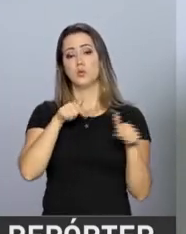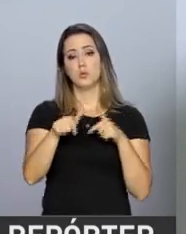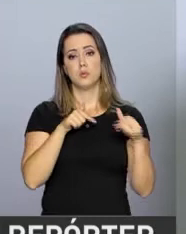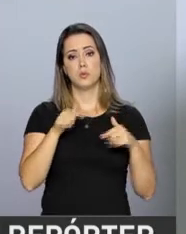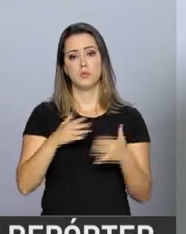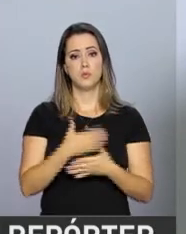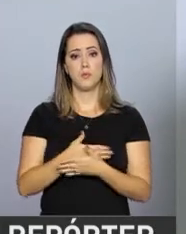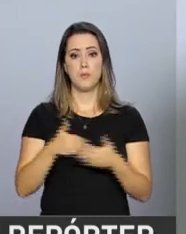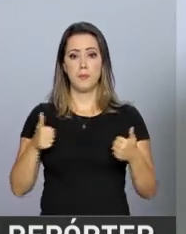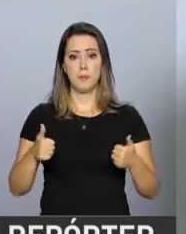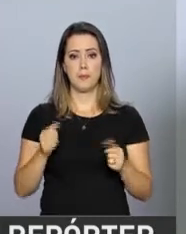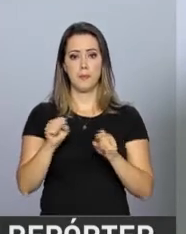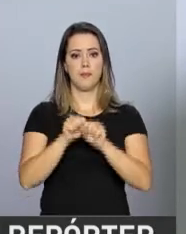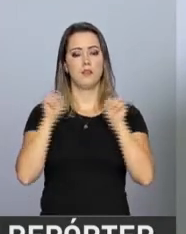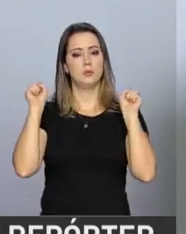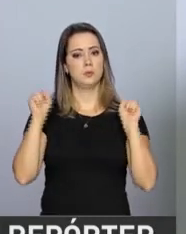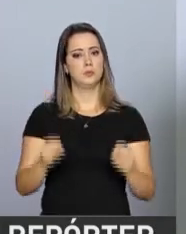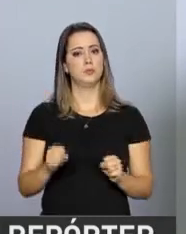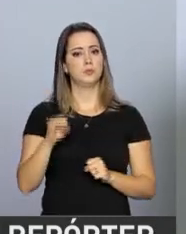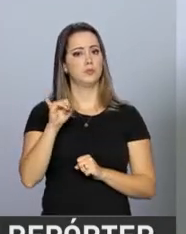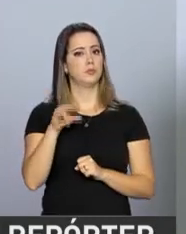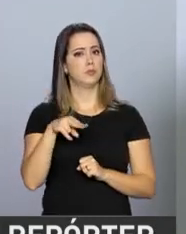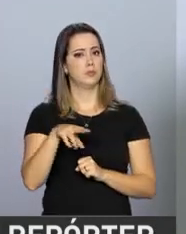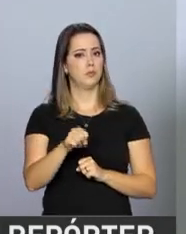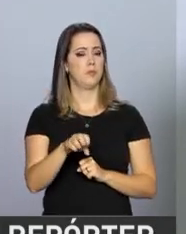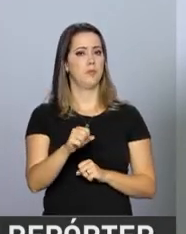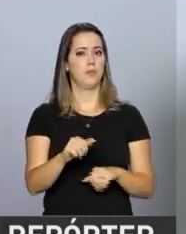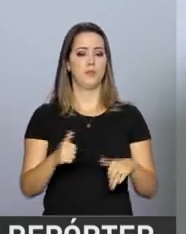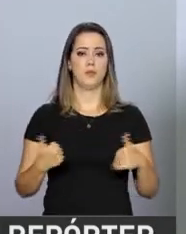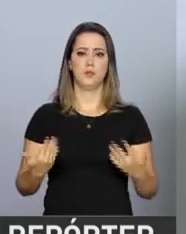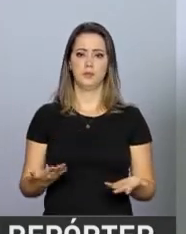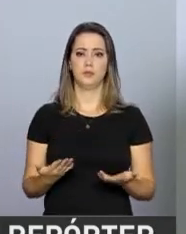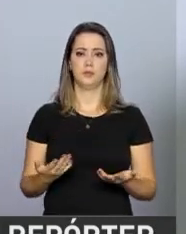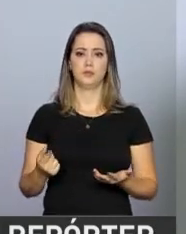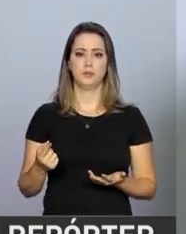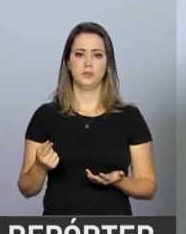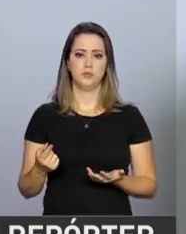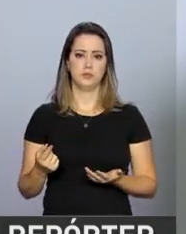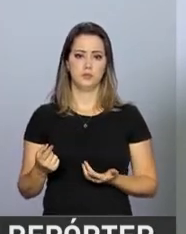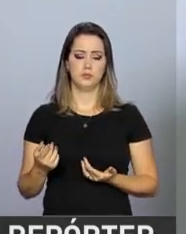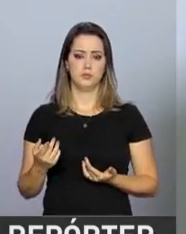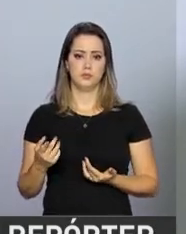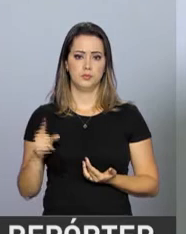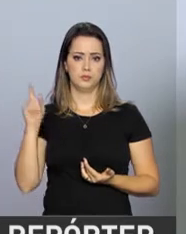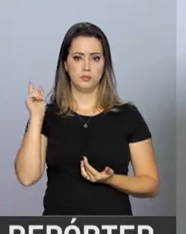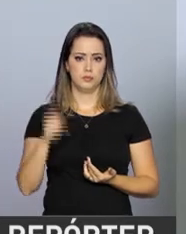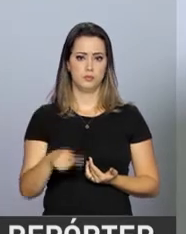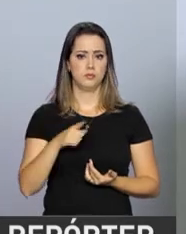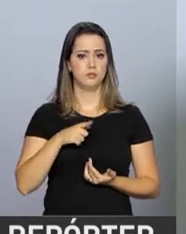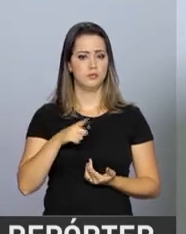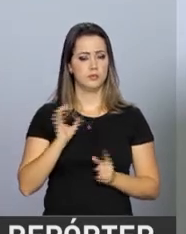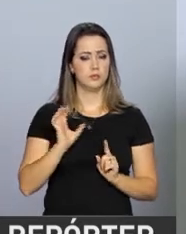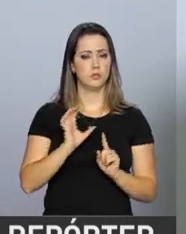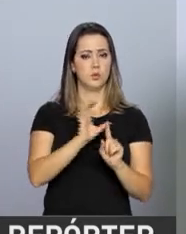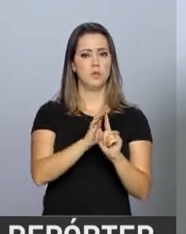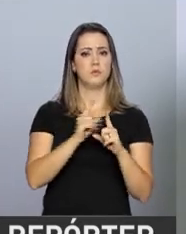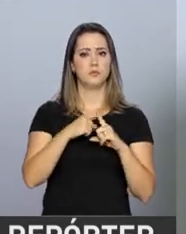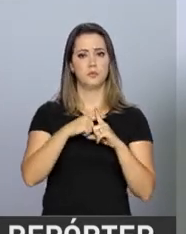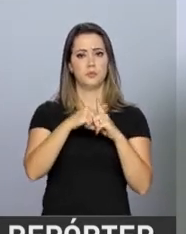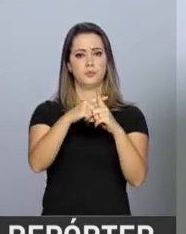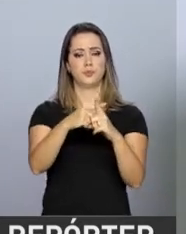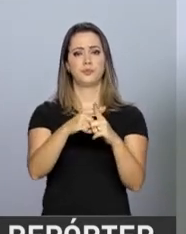digamos, melhorar o sistema previdenciário. Né? Então, assim, isso tem impacto significativo e